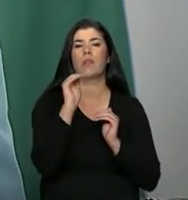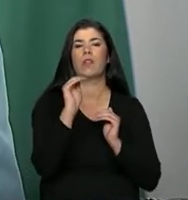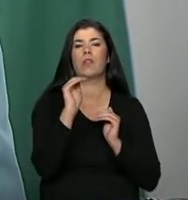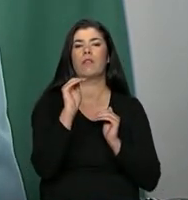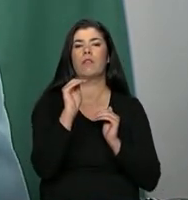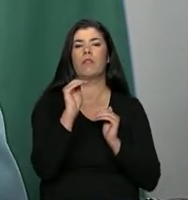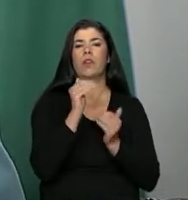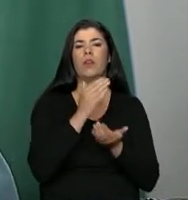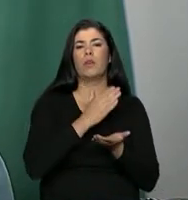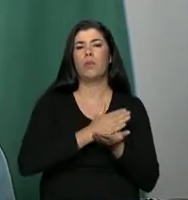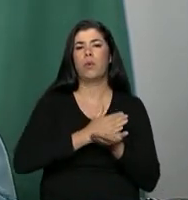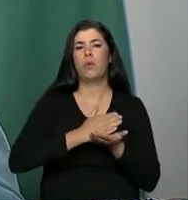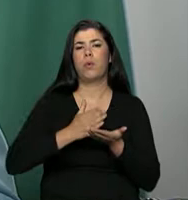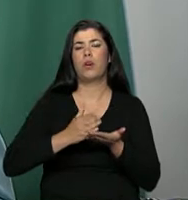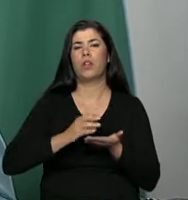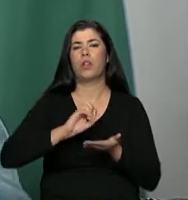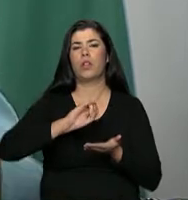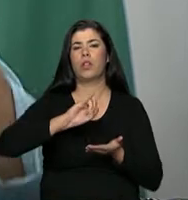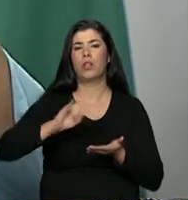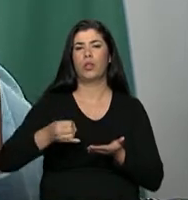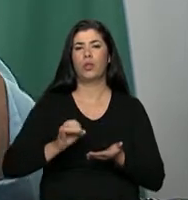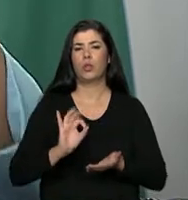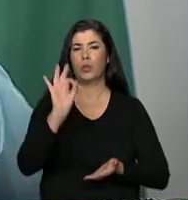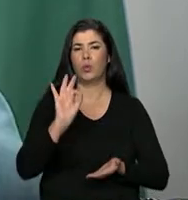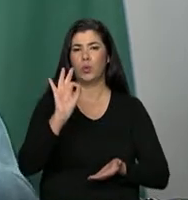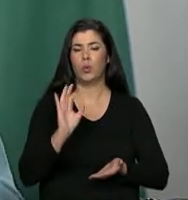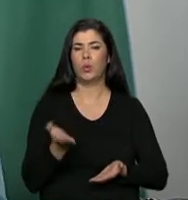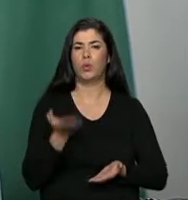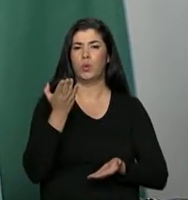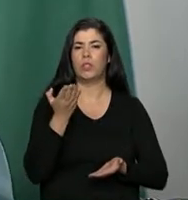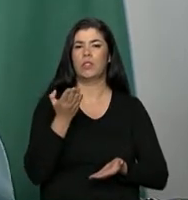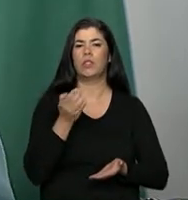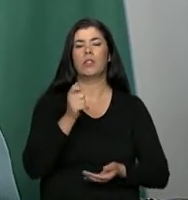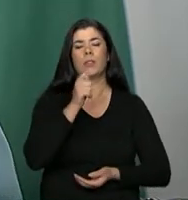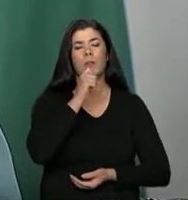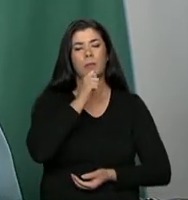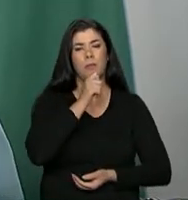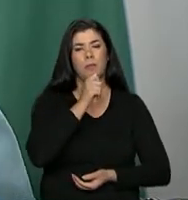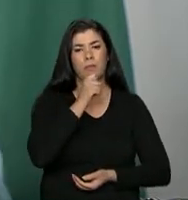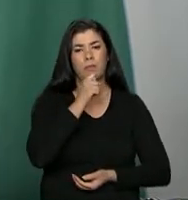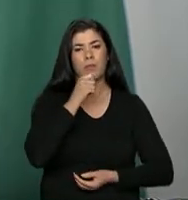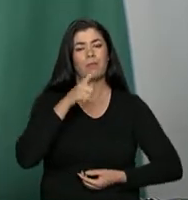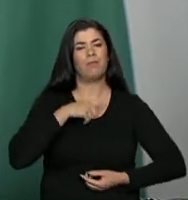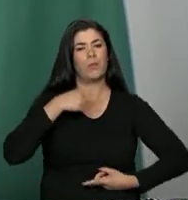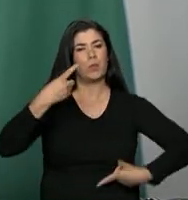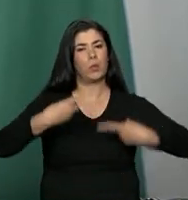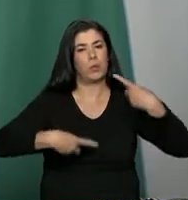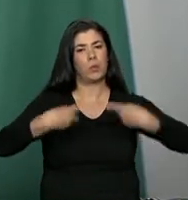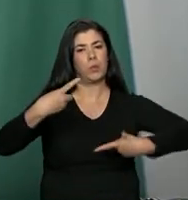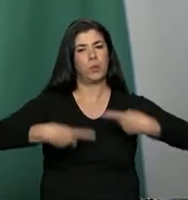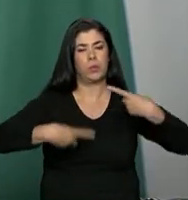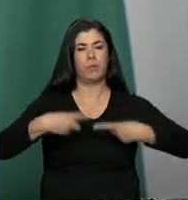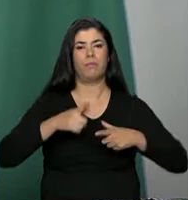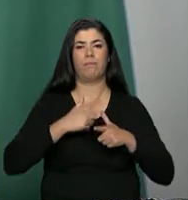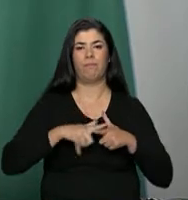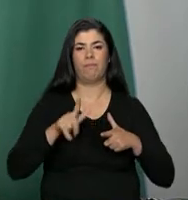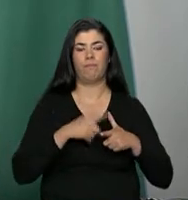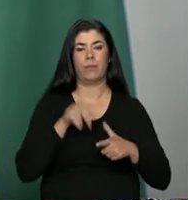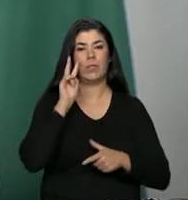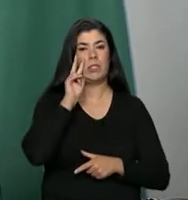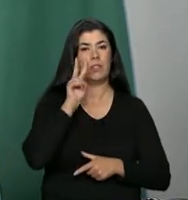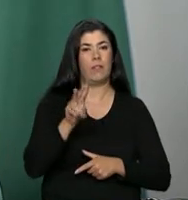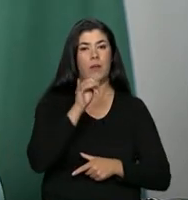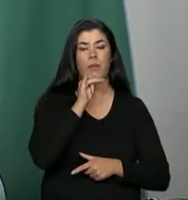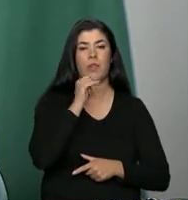de taxas de juros, mas elas ainda são extremamente competitivas quando você olha para o lado